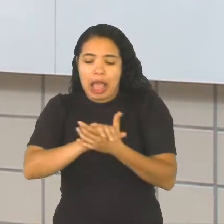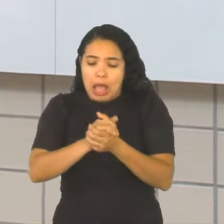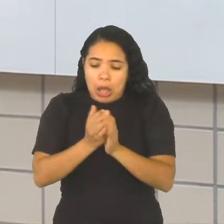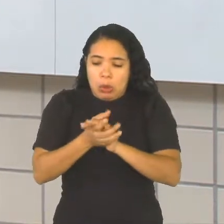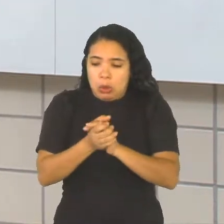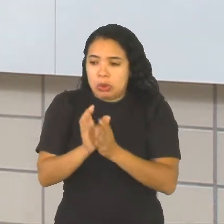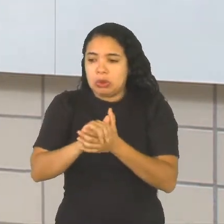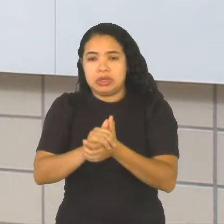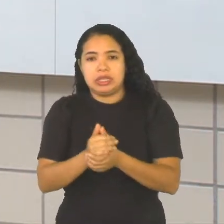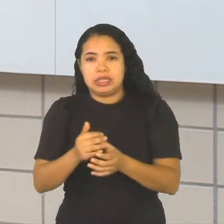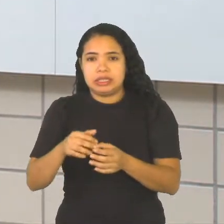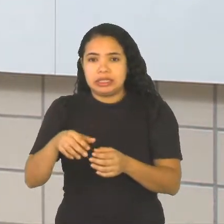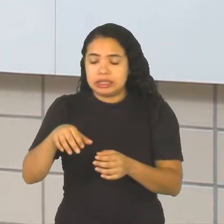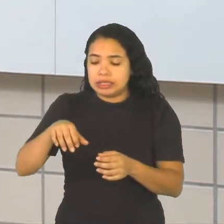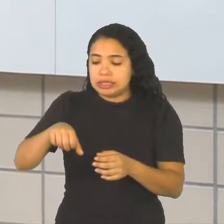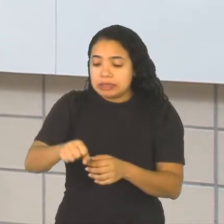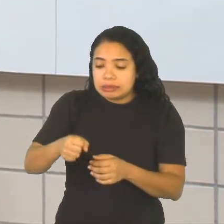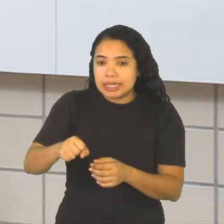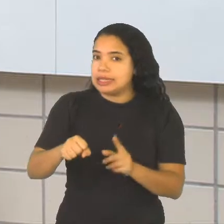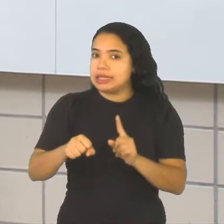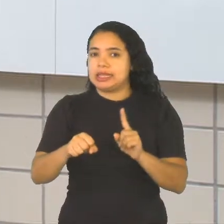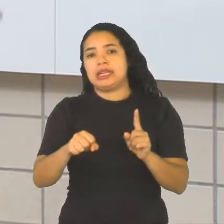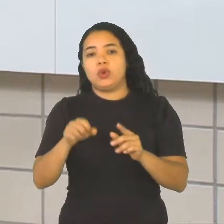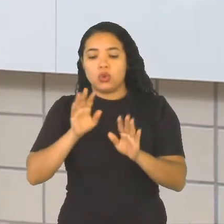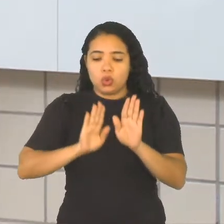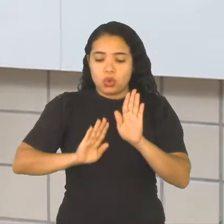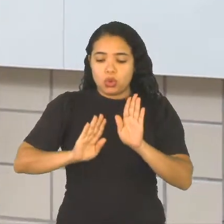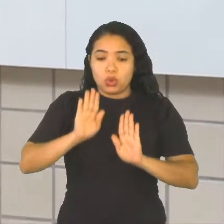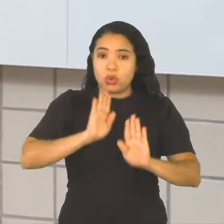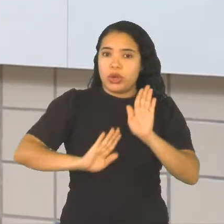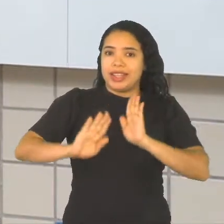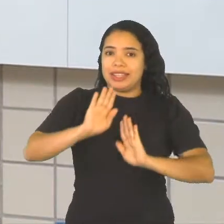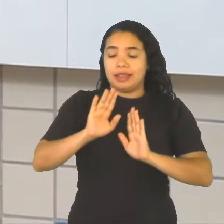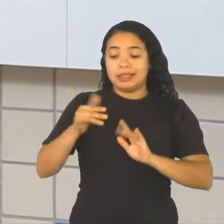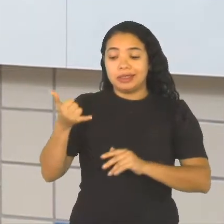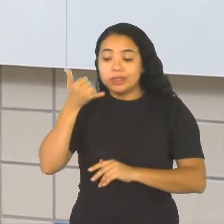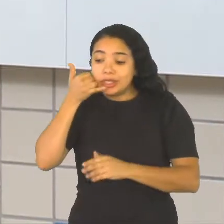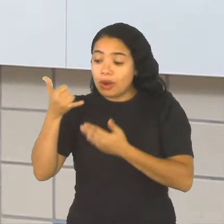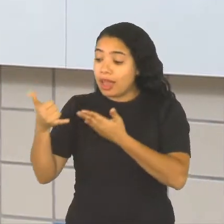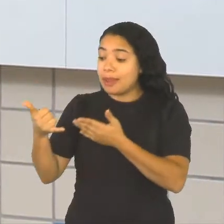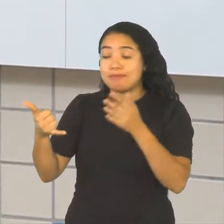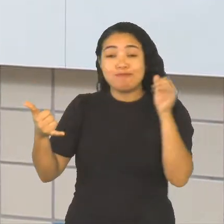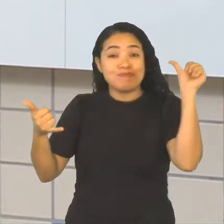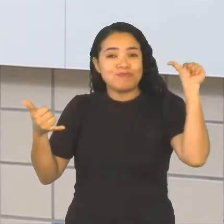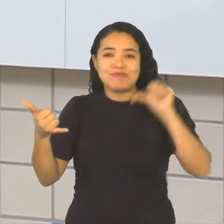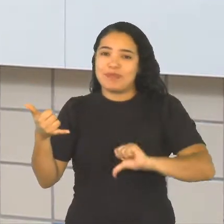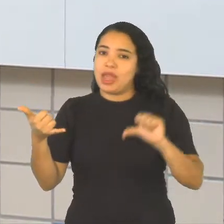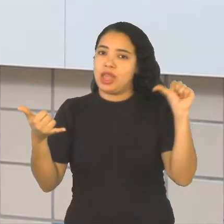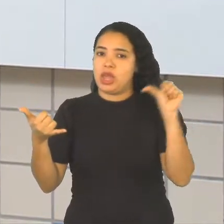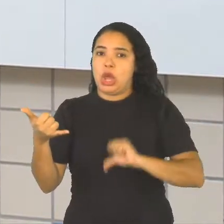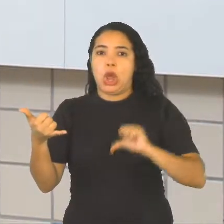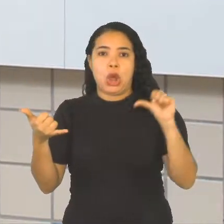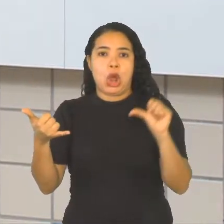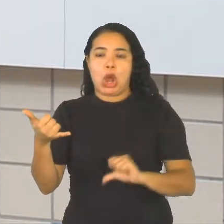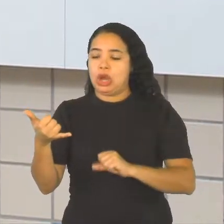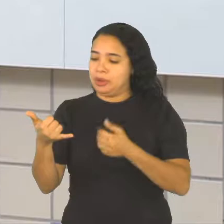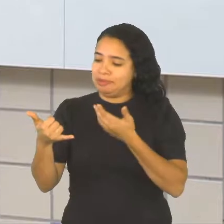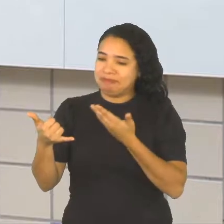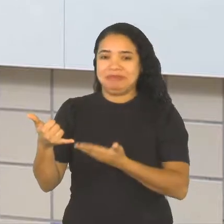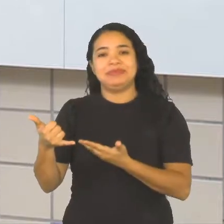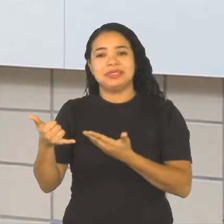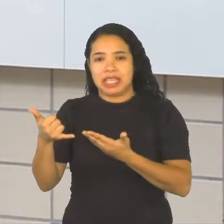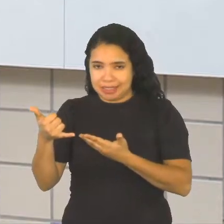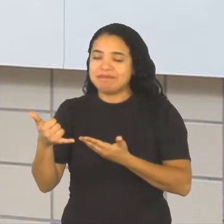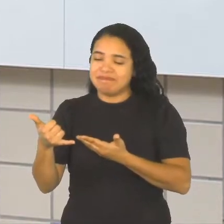maçaneta, nem corrimão de escada, enquanto o nosso maior vilão está ali, ó, do nosso ladinho, no nosso bolso, que é os aparelhos celulares. Então é